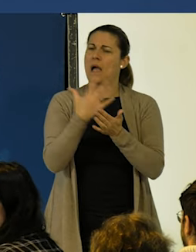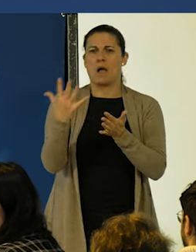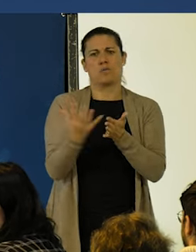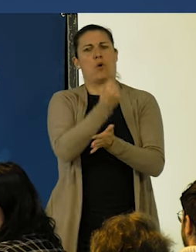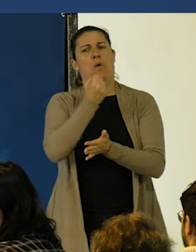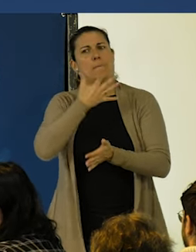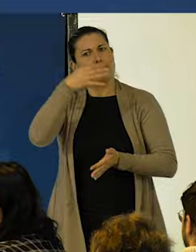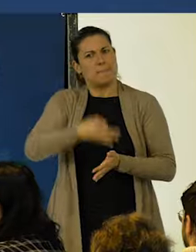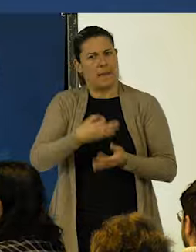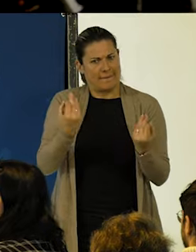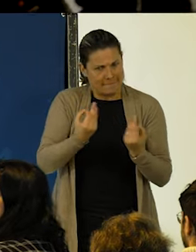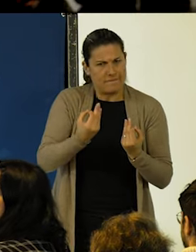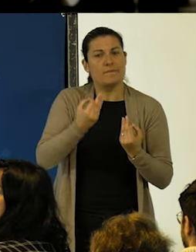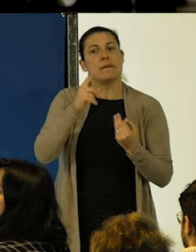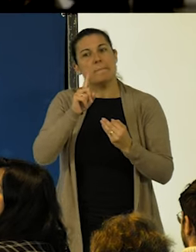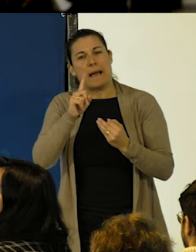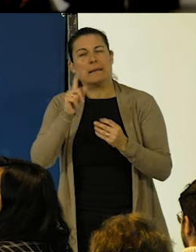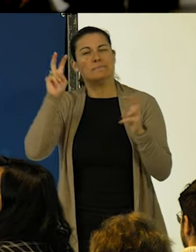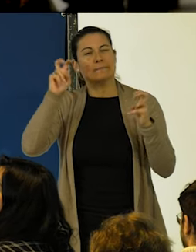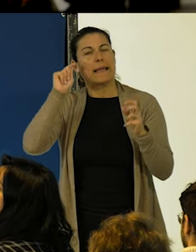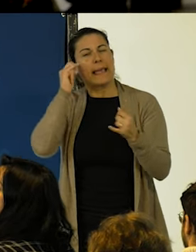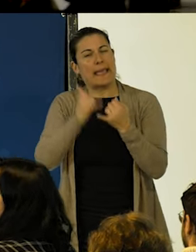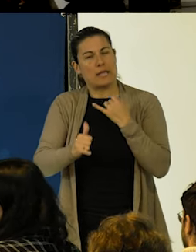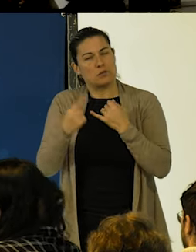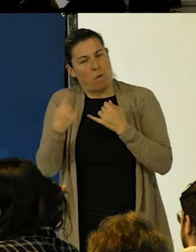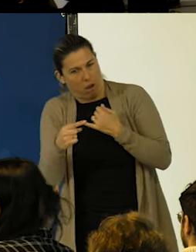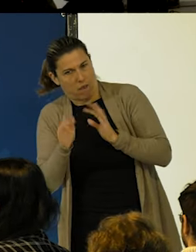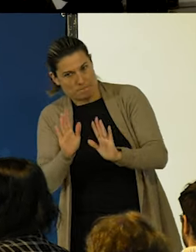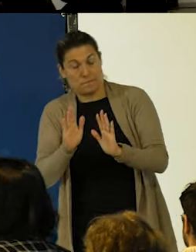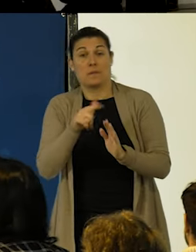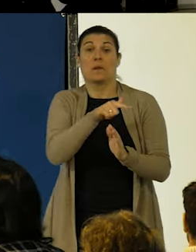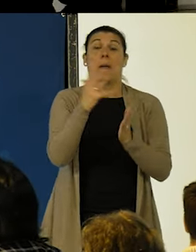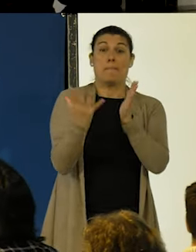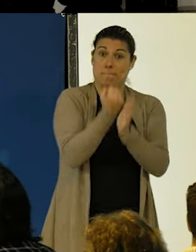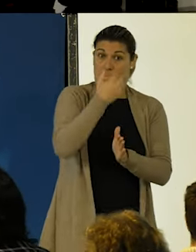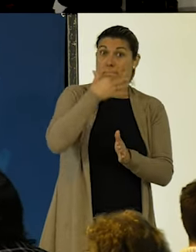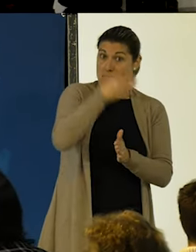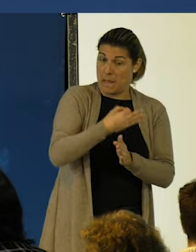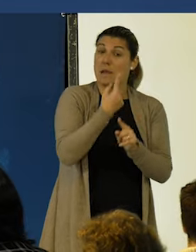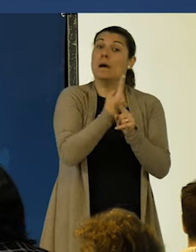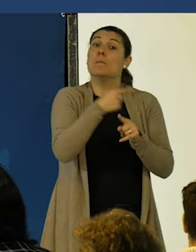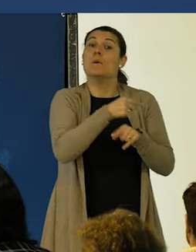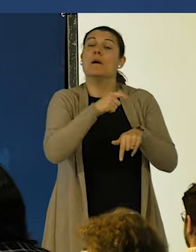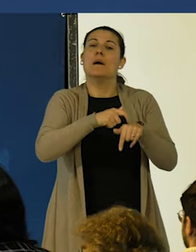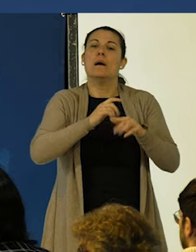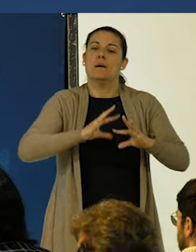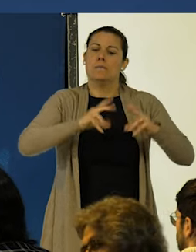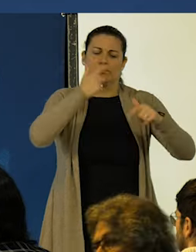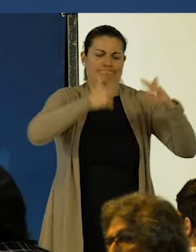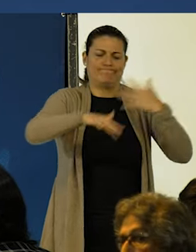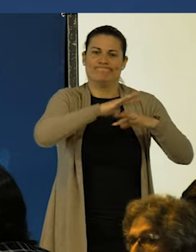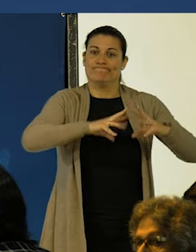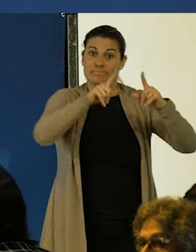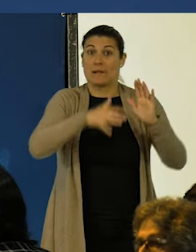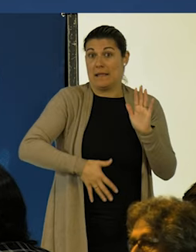completa e, ainda assim, ameaçada. É uma vitória completa, porque o avanço civilizacional com a